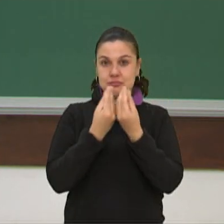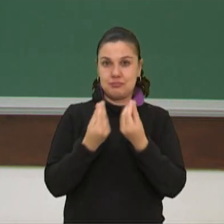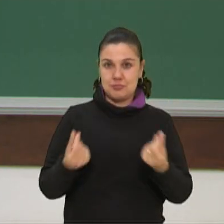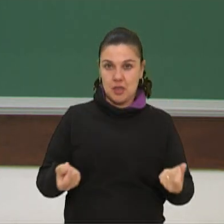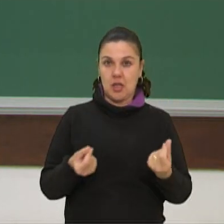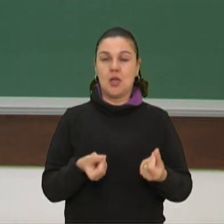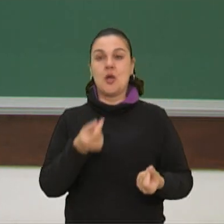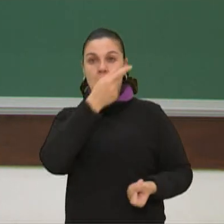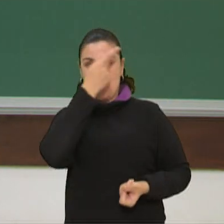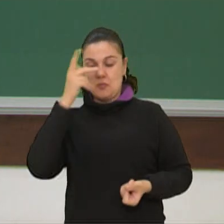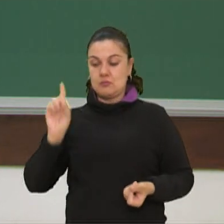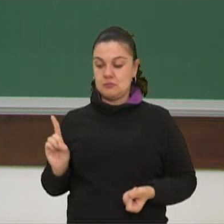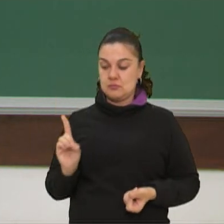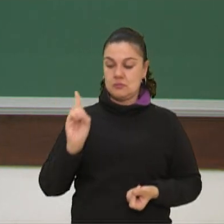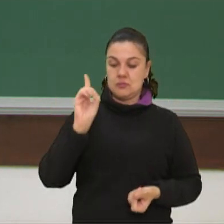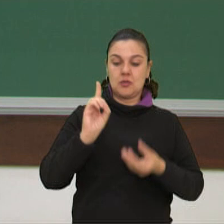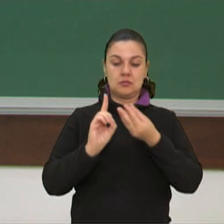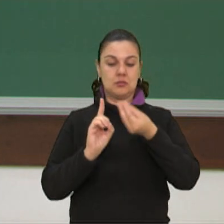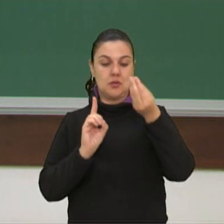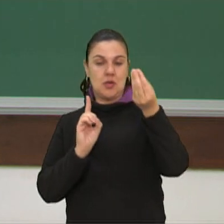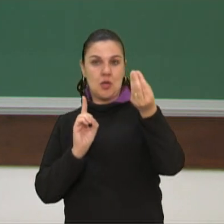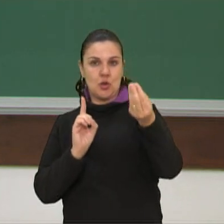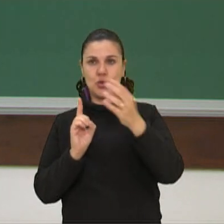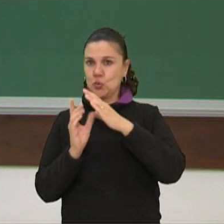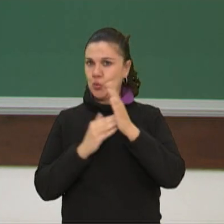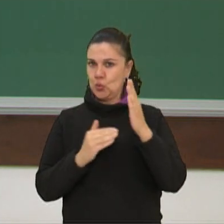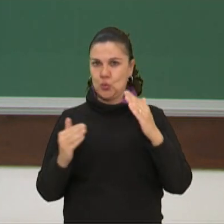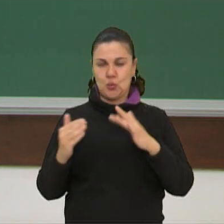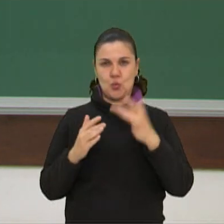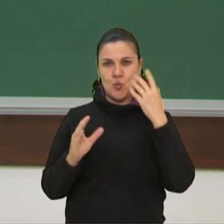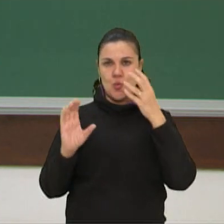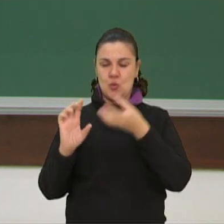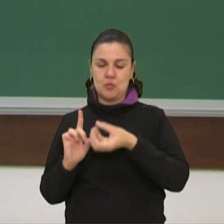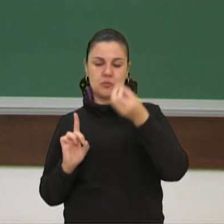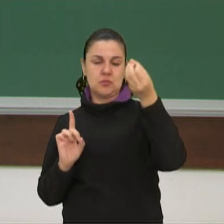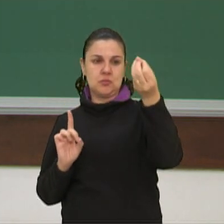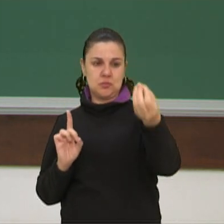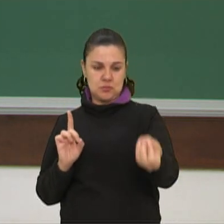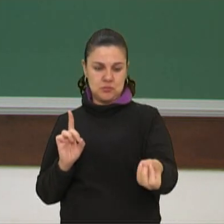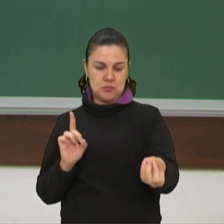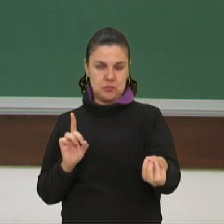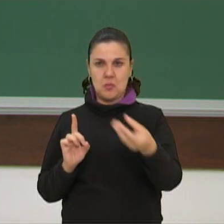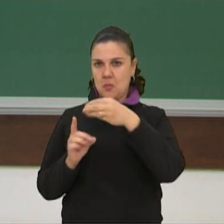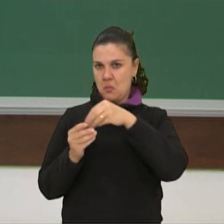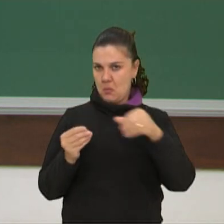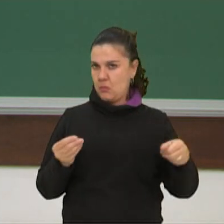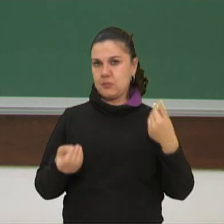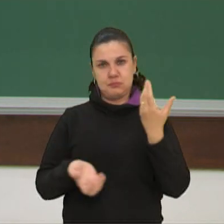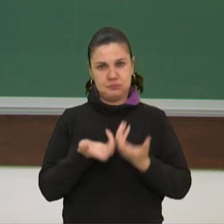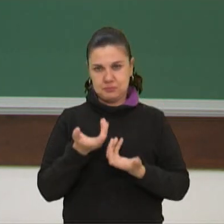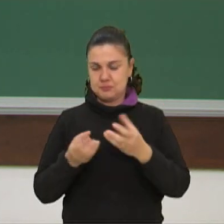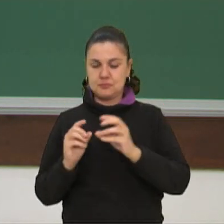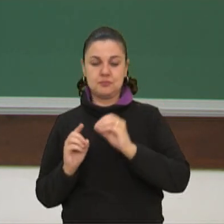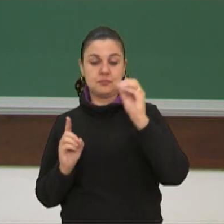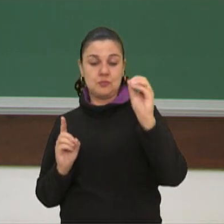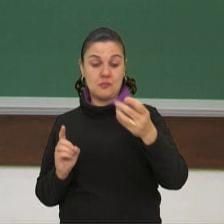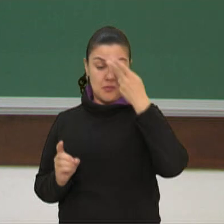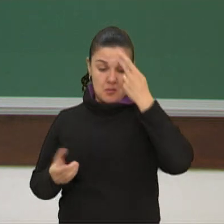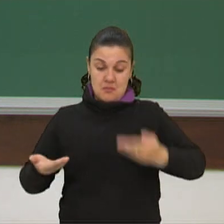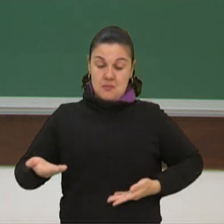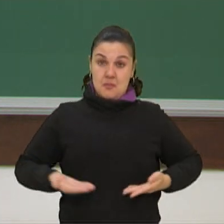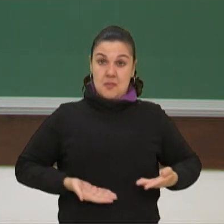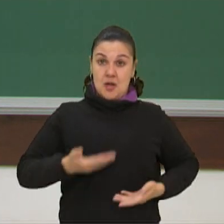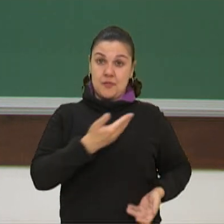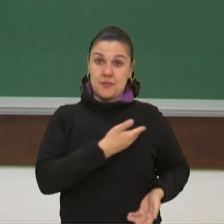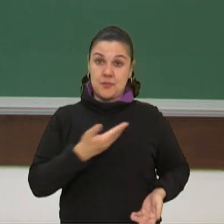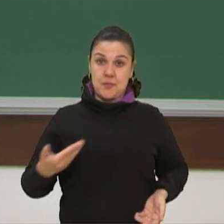o minerador entregava todo o ouro na casa de fundição, em pó ou em pepitas. Ali, os funcionários do